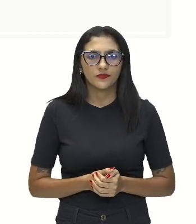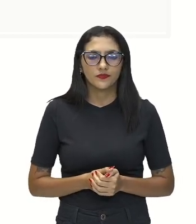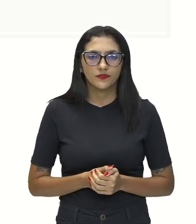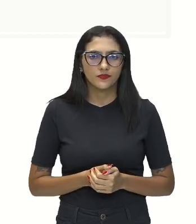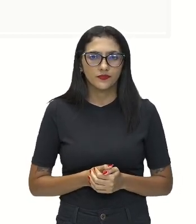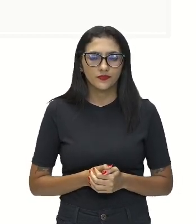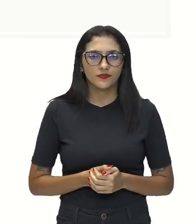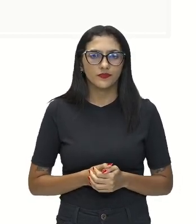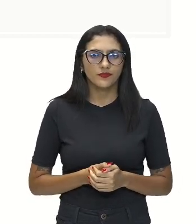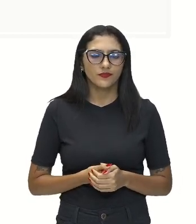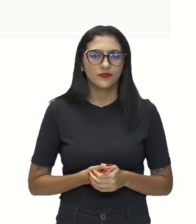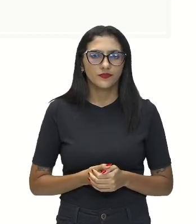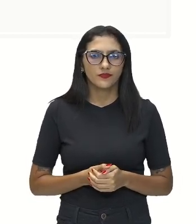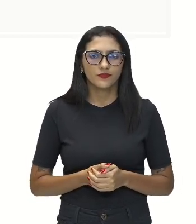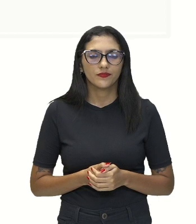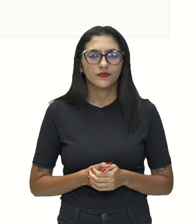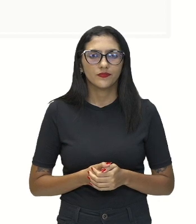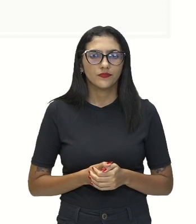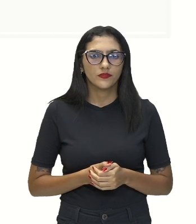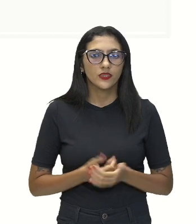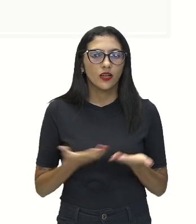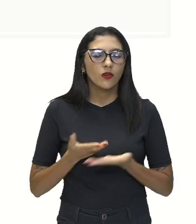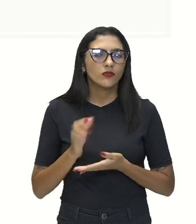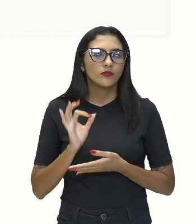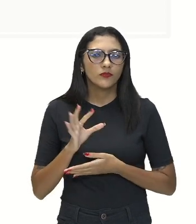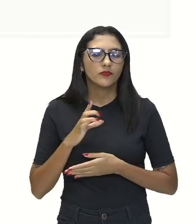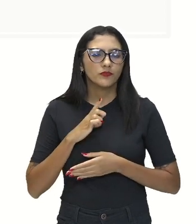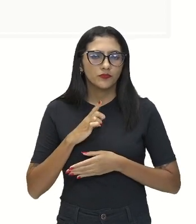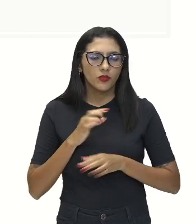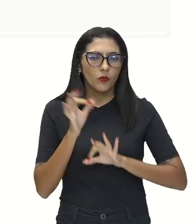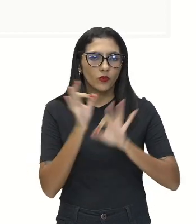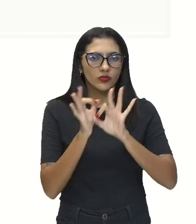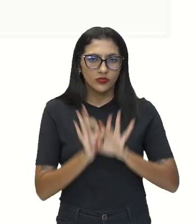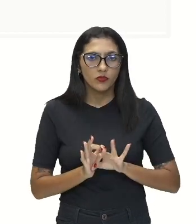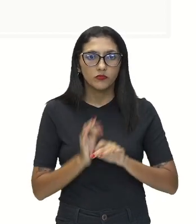Mesma ideia, tá? Determinante de B agora, né?